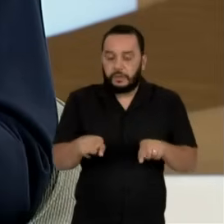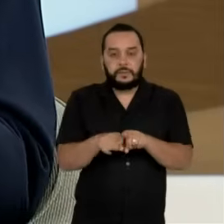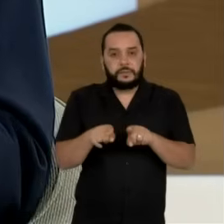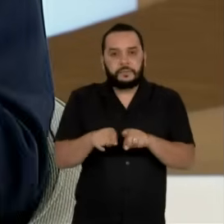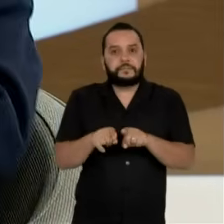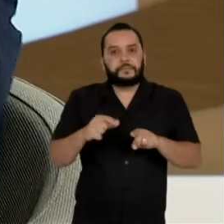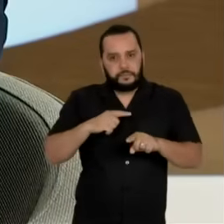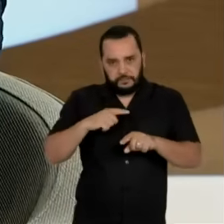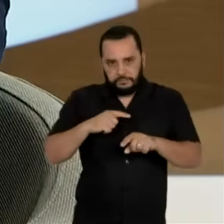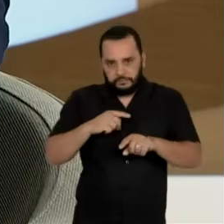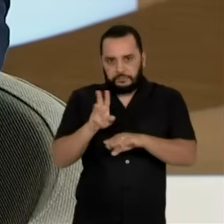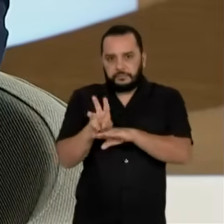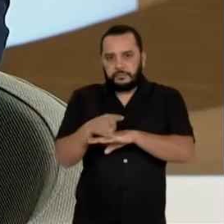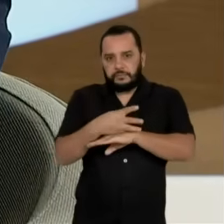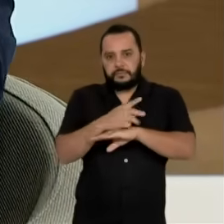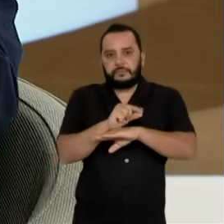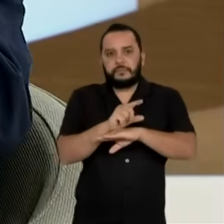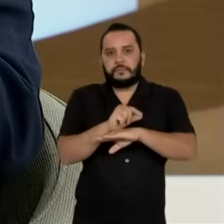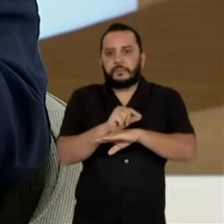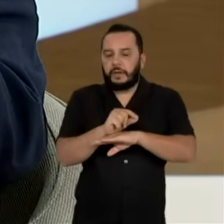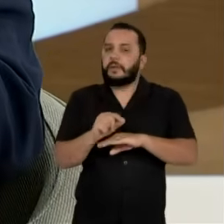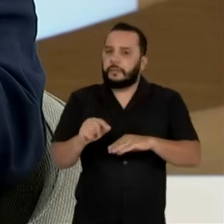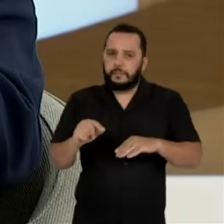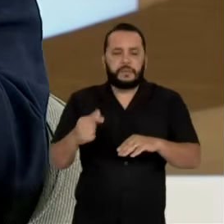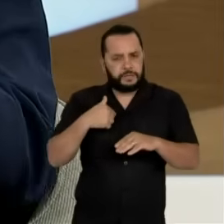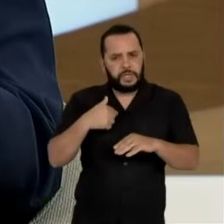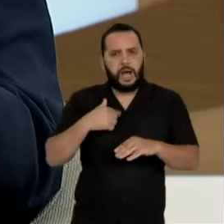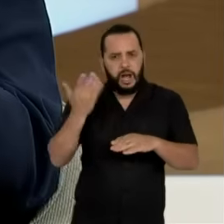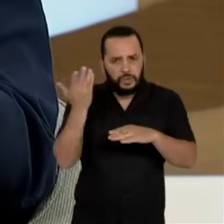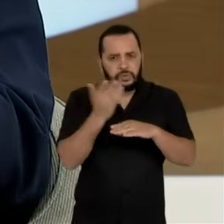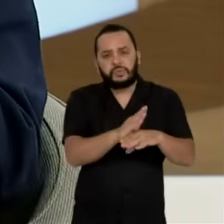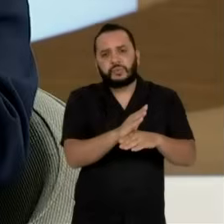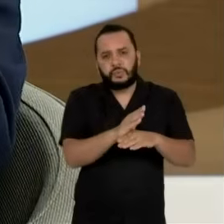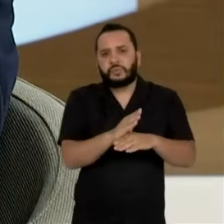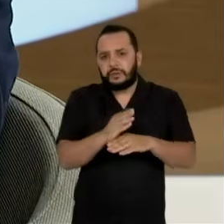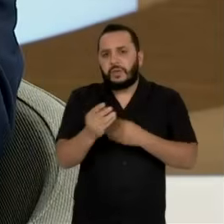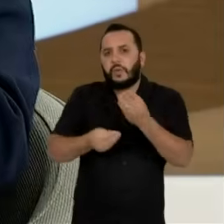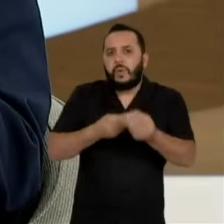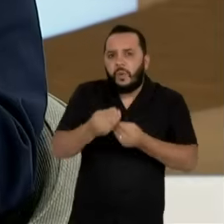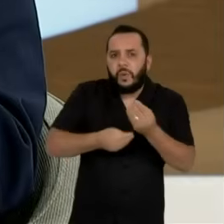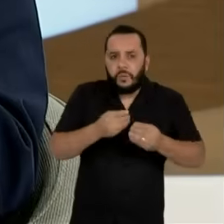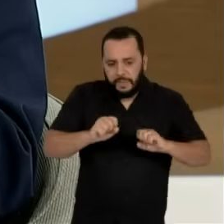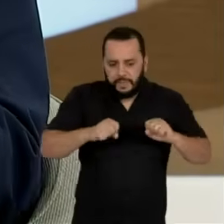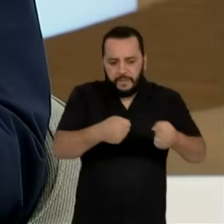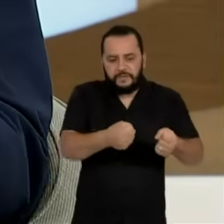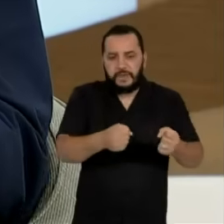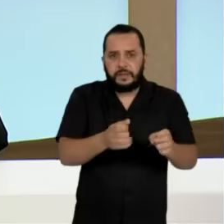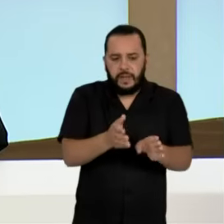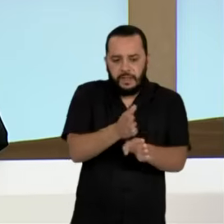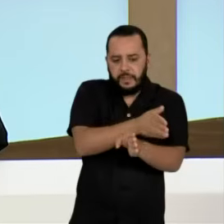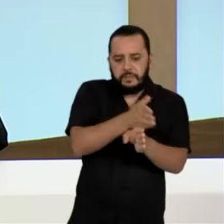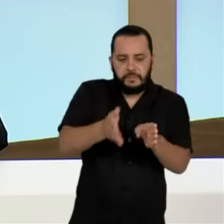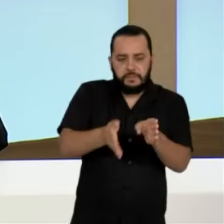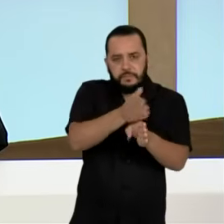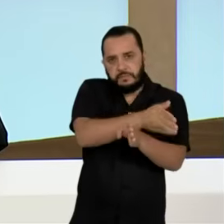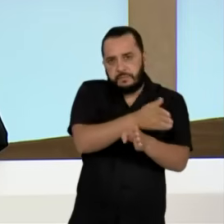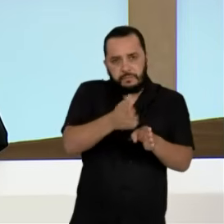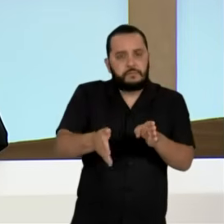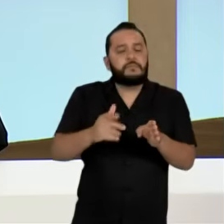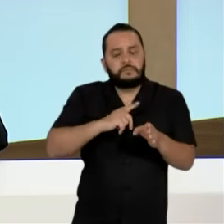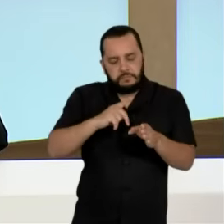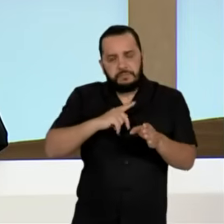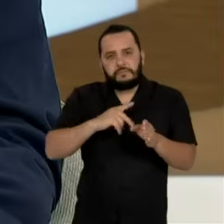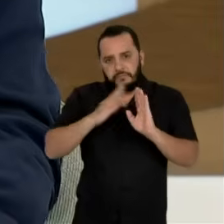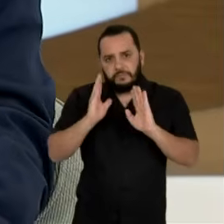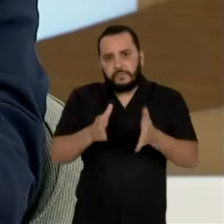trabalhando lá, se metem lá, ajudam a defender aqueles limites, né? Que são limites federais muito bem estabelecidos,